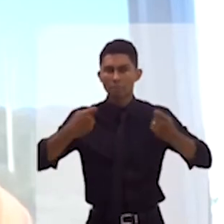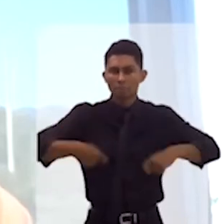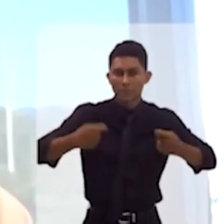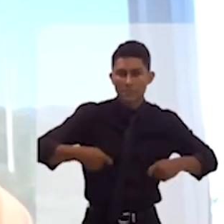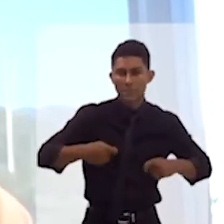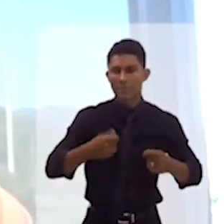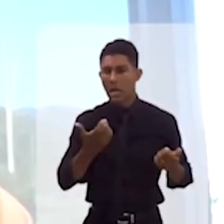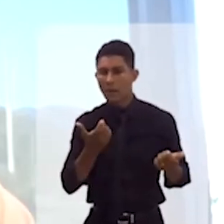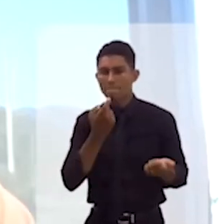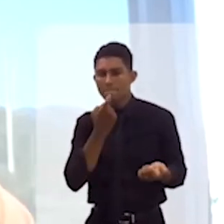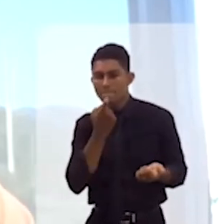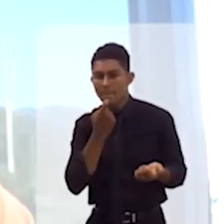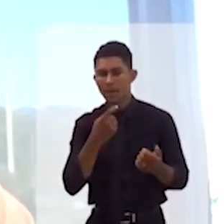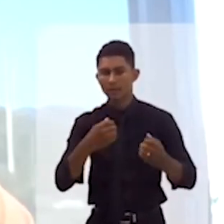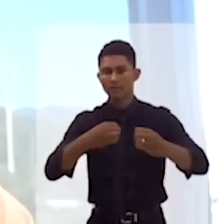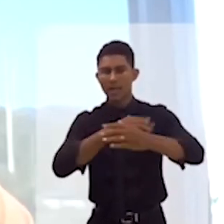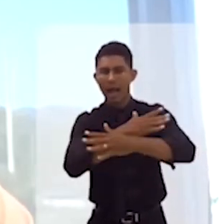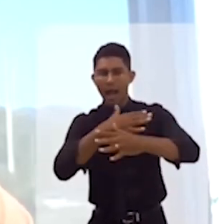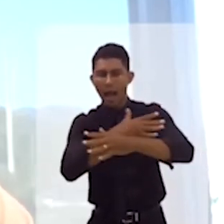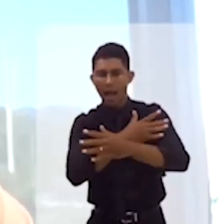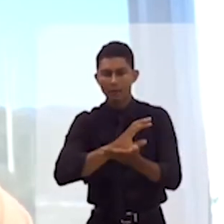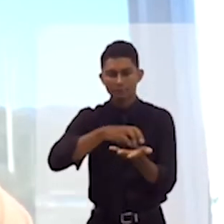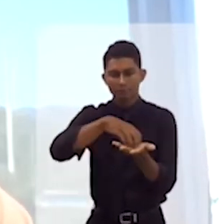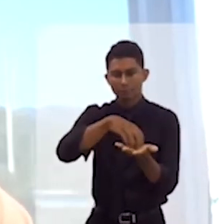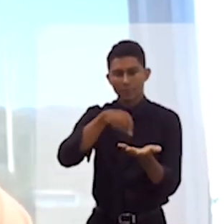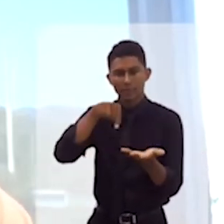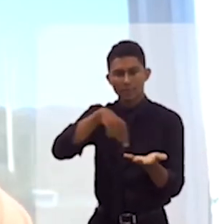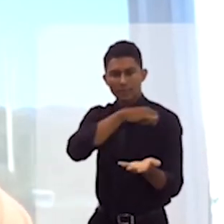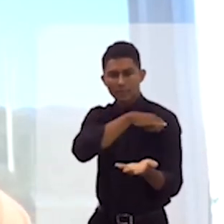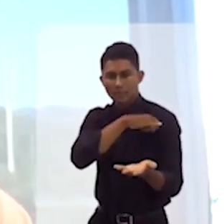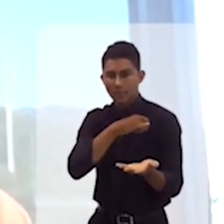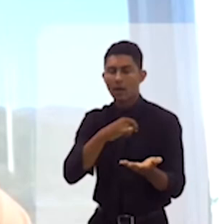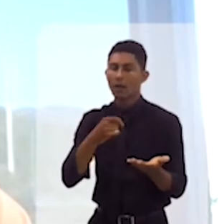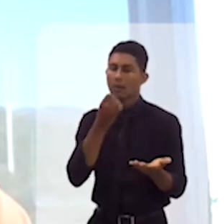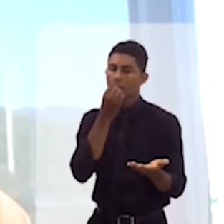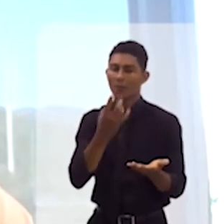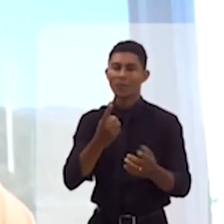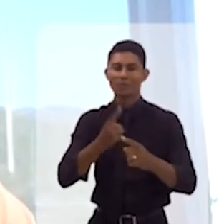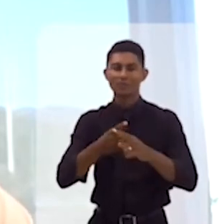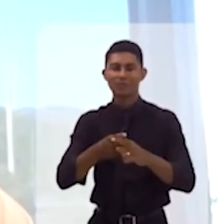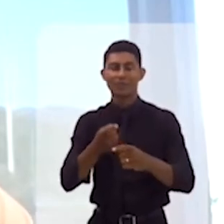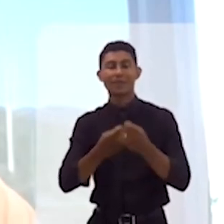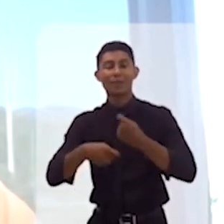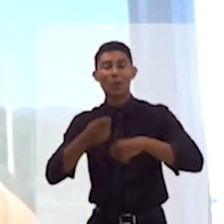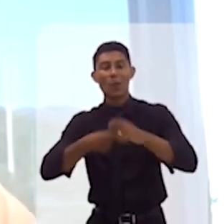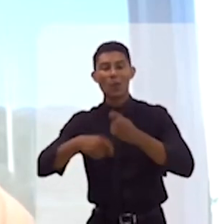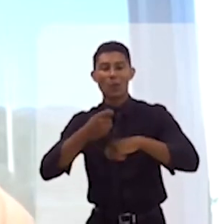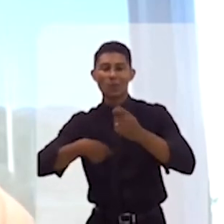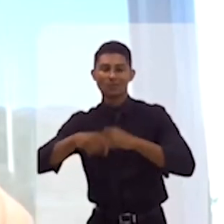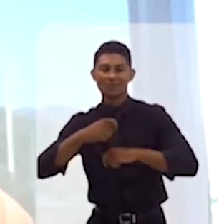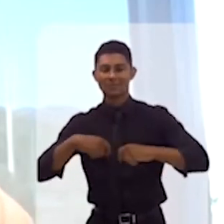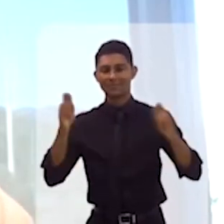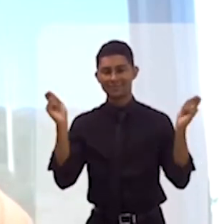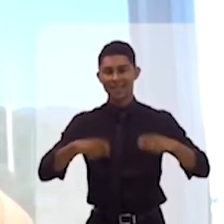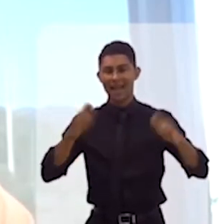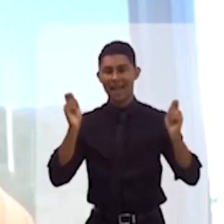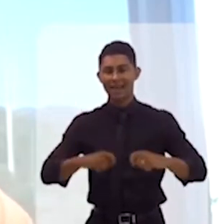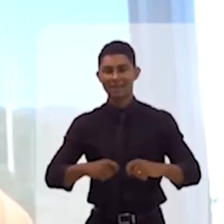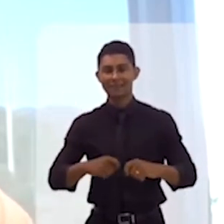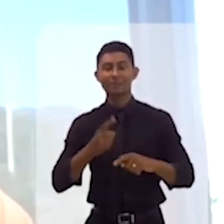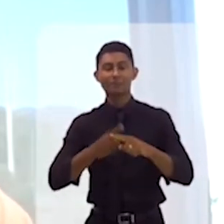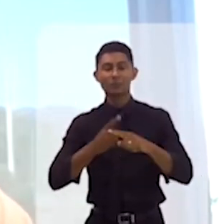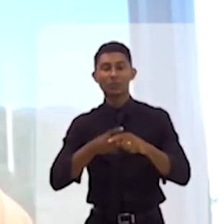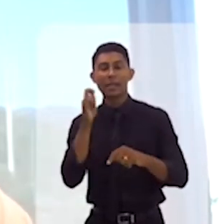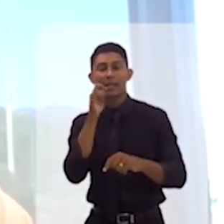dessa proximidade existir aqui no Rio de Janeiro permite com que você economize, por exemplo, na transmissão dessa energia, algo